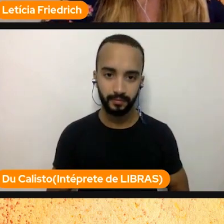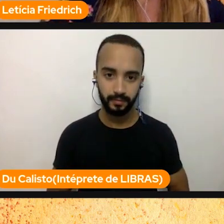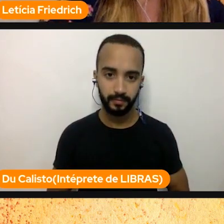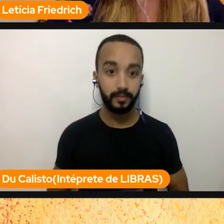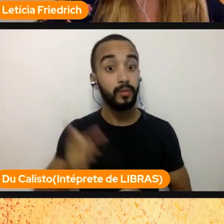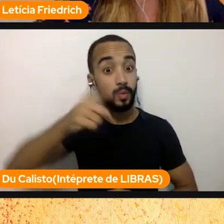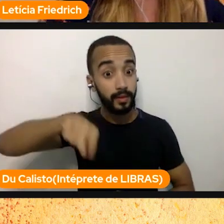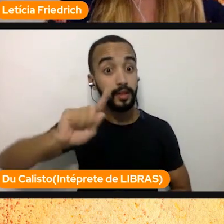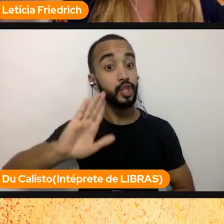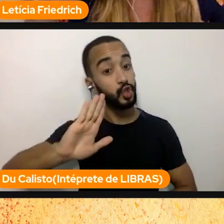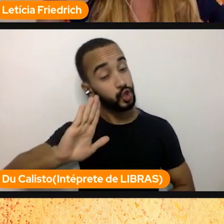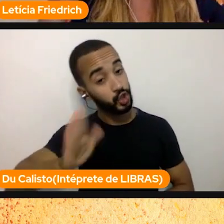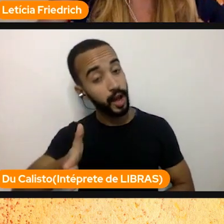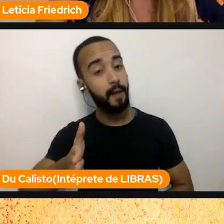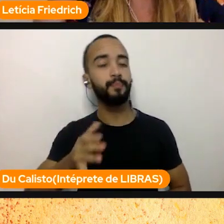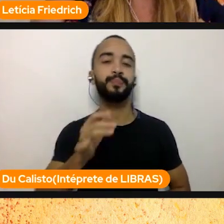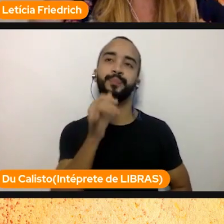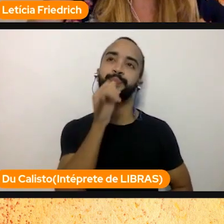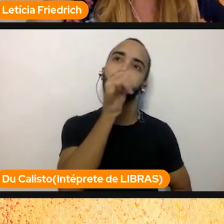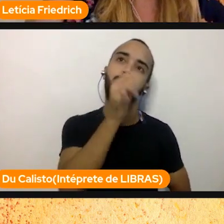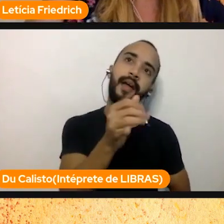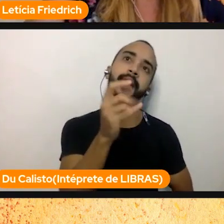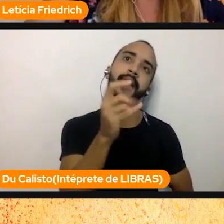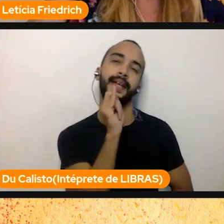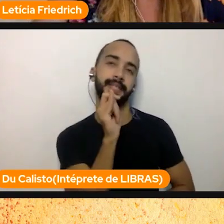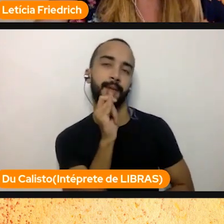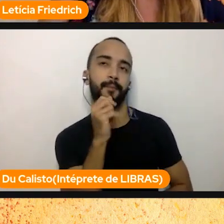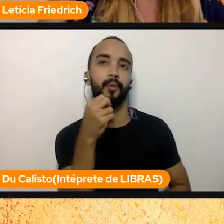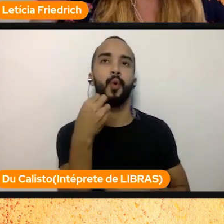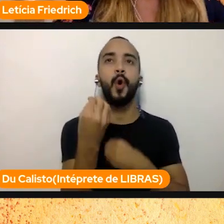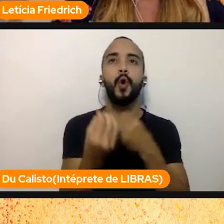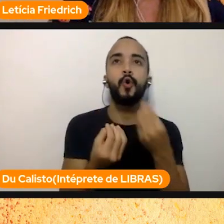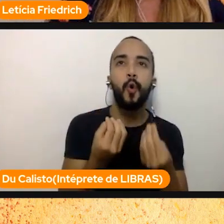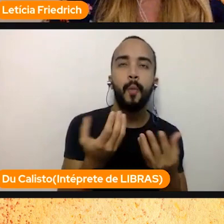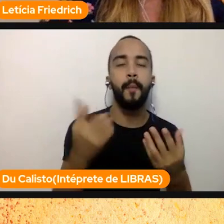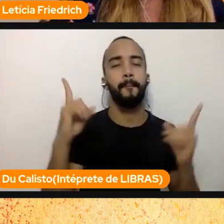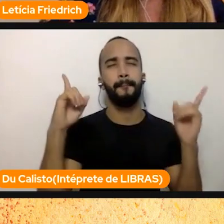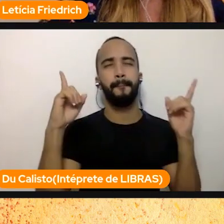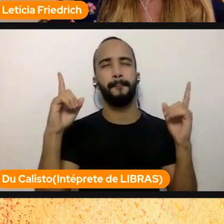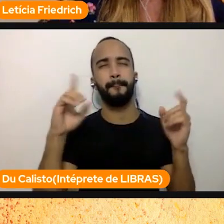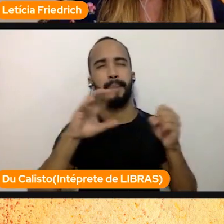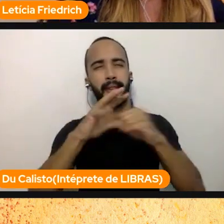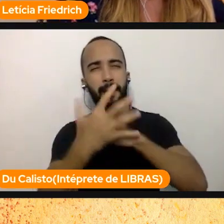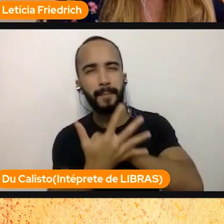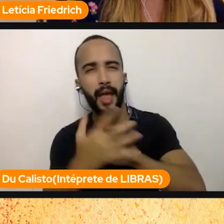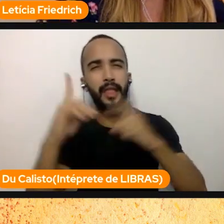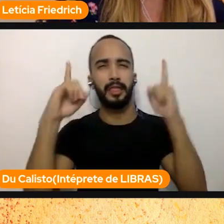como a pandemia afetou, por exemplo, a estratégia de lançamento, ou até a questão lá